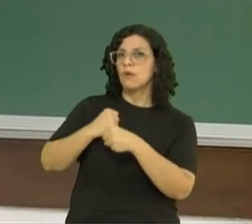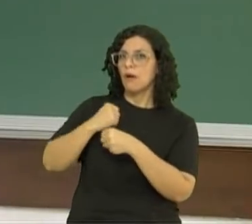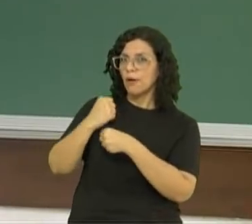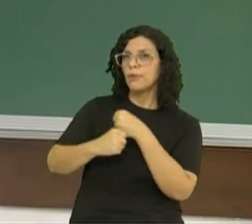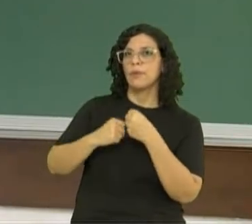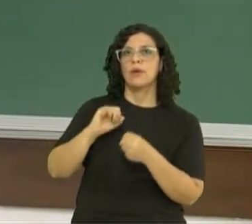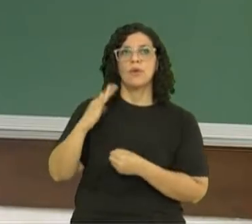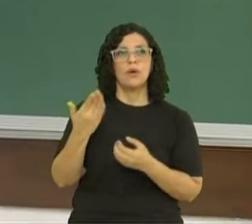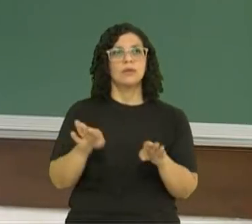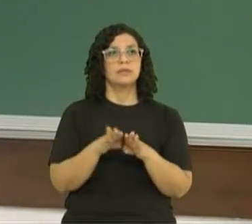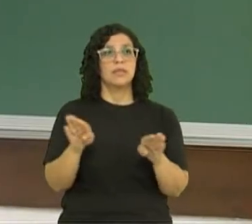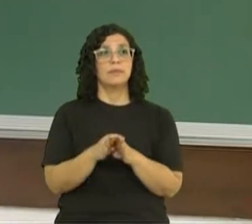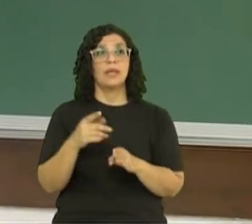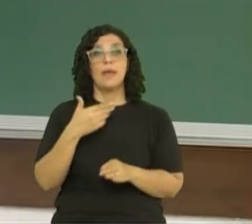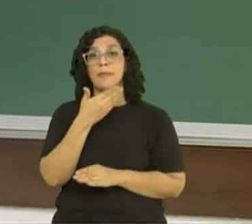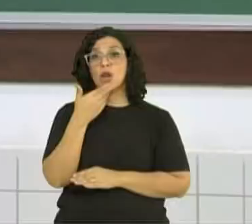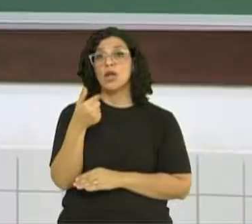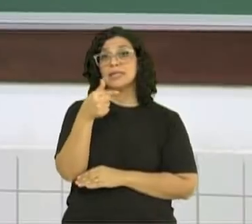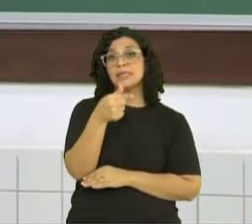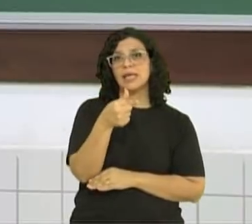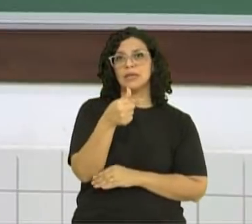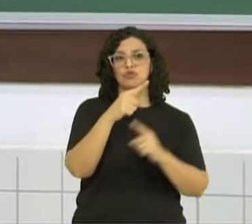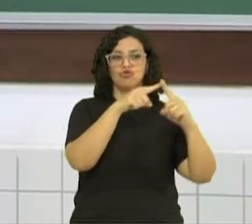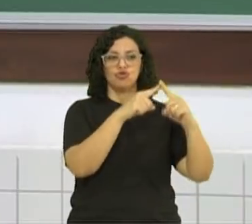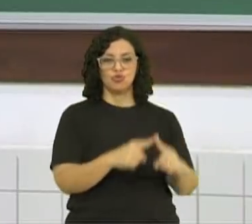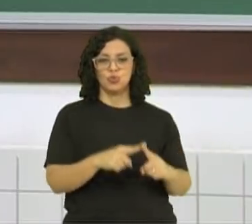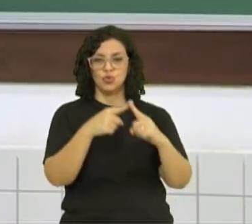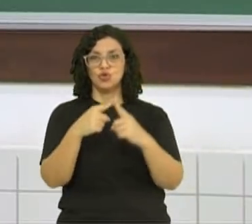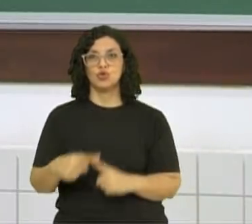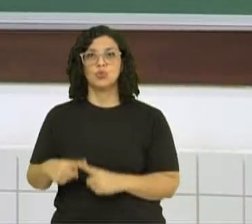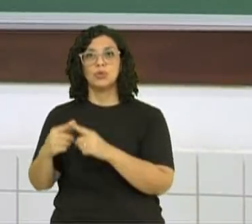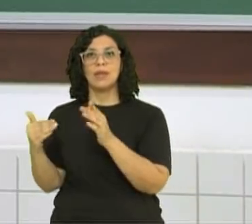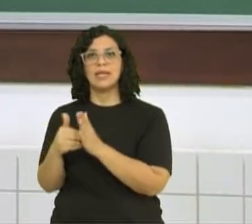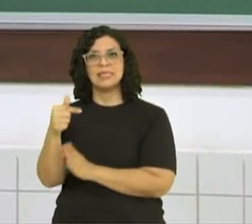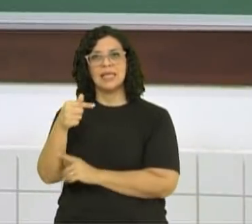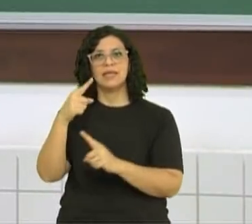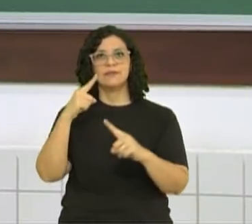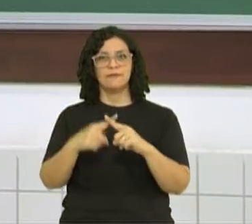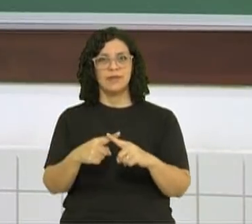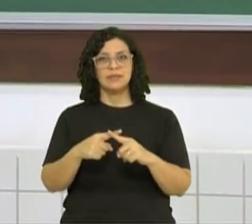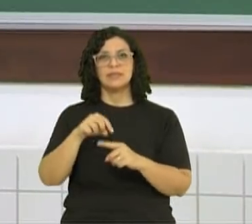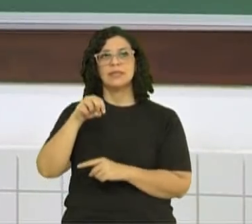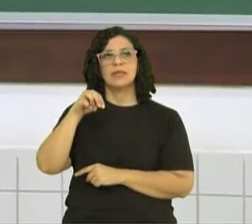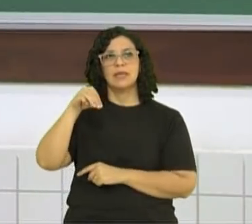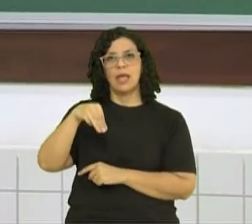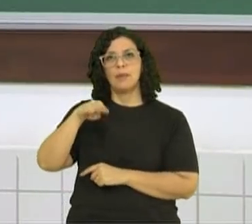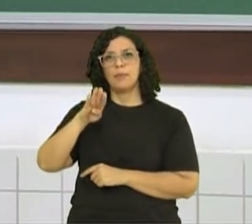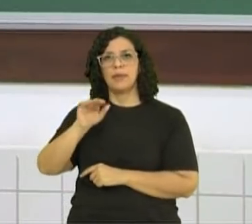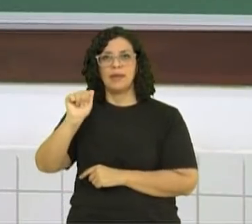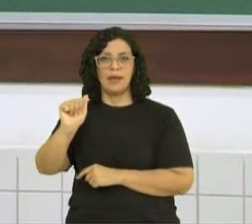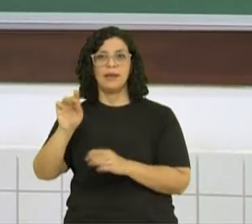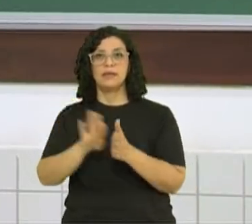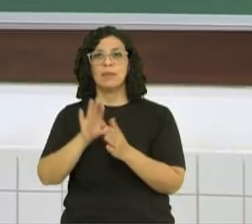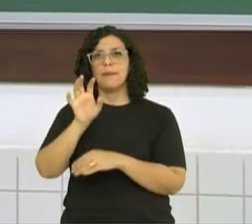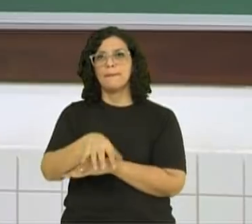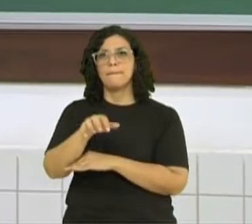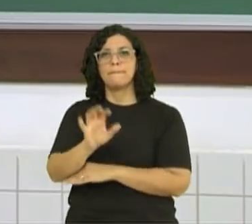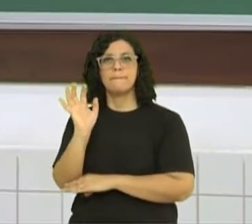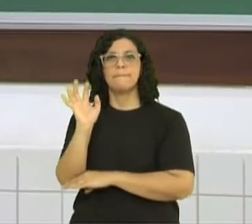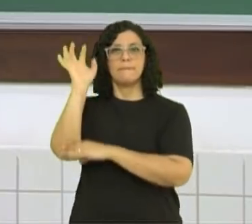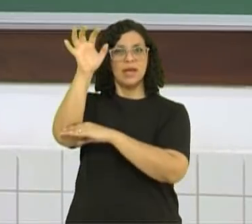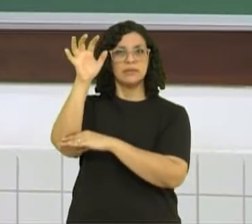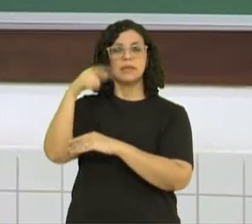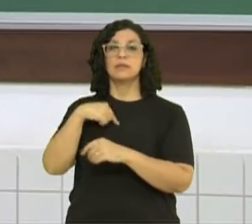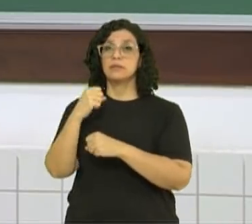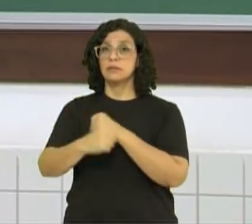aqui é uma melhor de 7 jogos, então pode chegar a 7 jogos, que é a NBA. Então a NBA é o cenário do basquetebol e